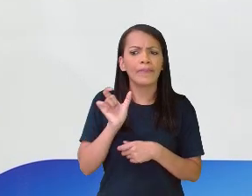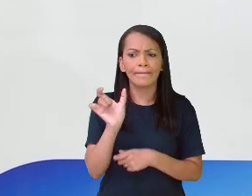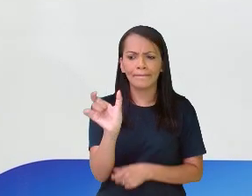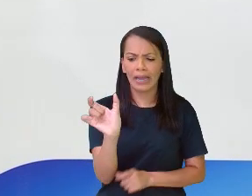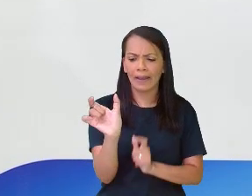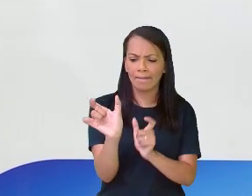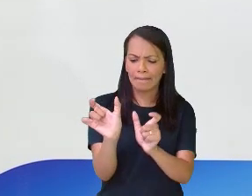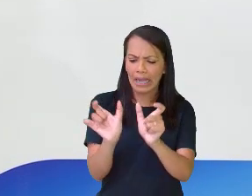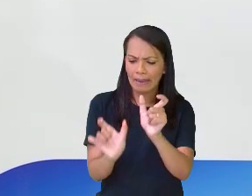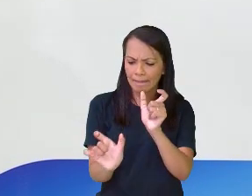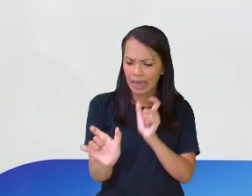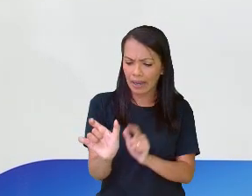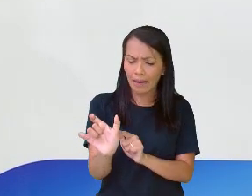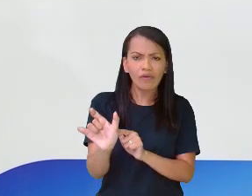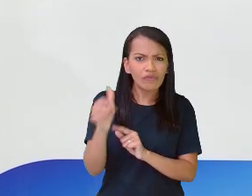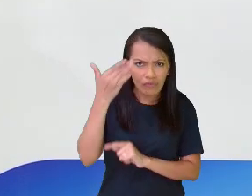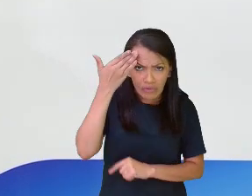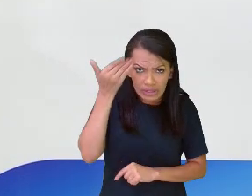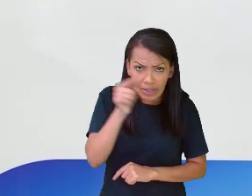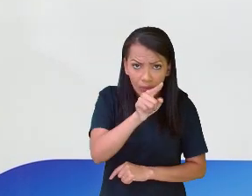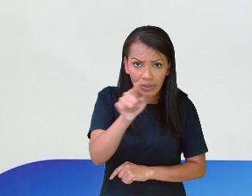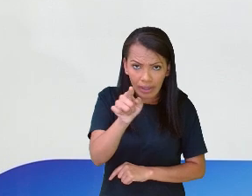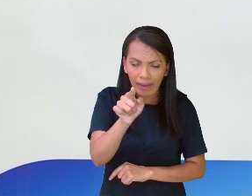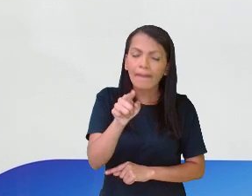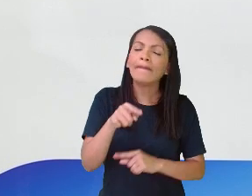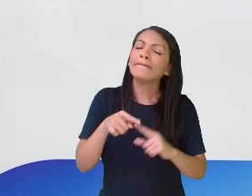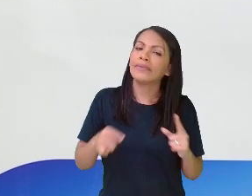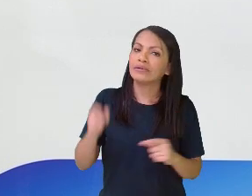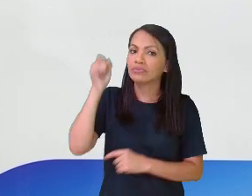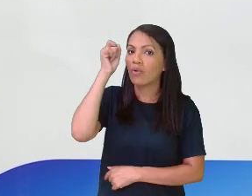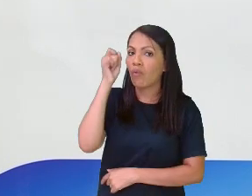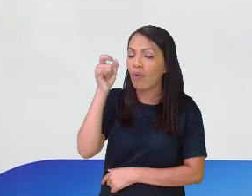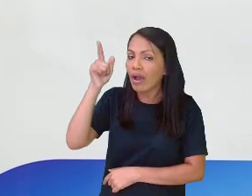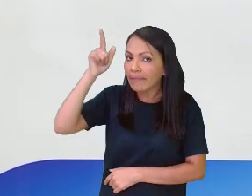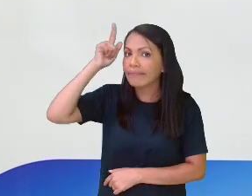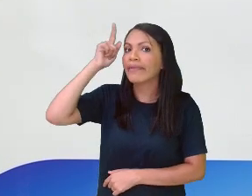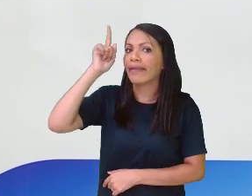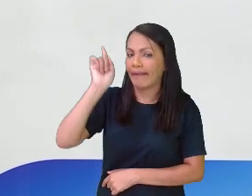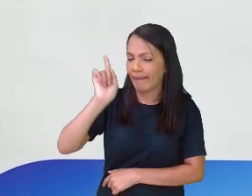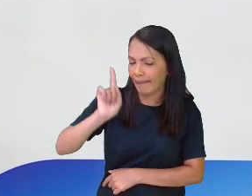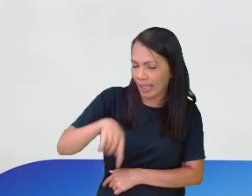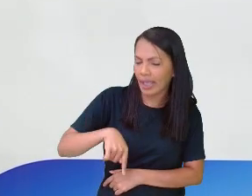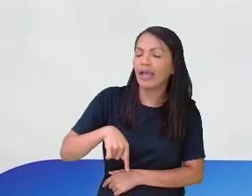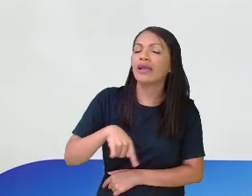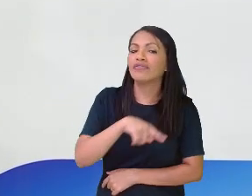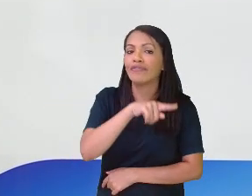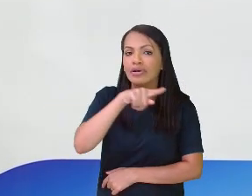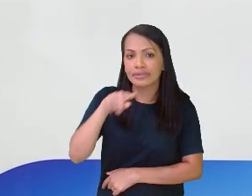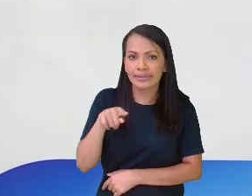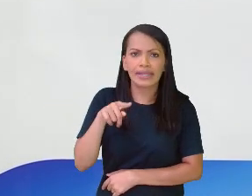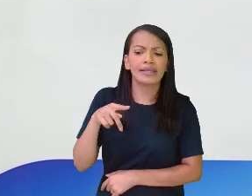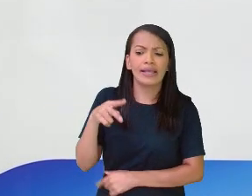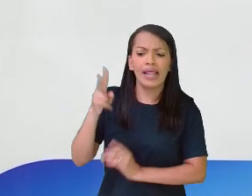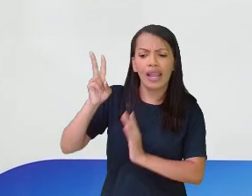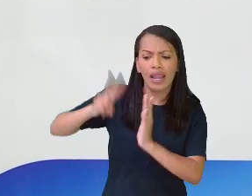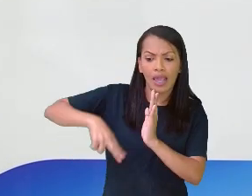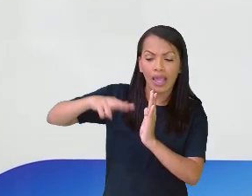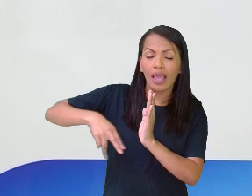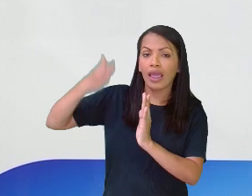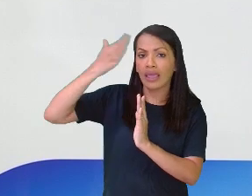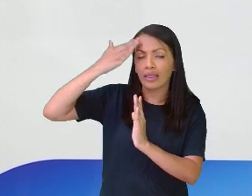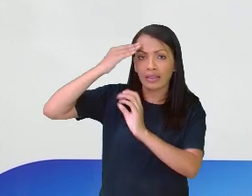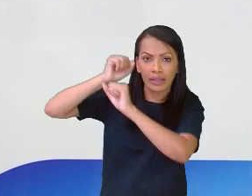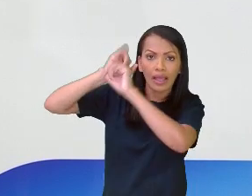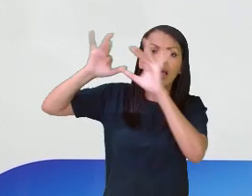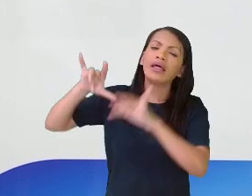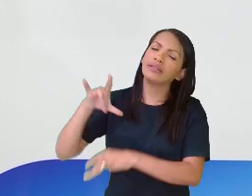complexos, mas a ideia é trazer esse tipo de texto de forma que o leitor possa compreender, não é? E também, assim,